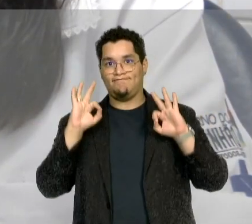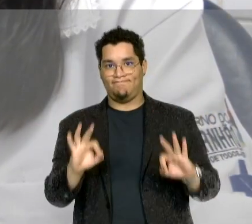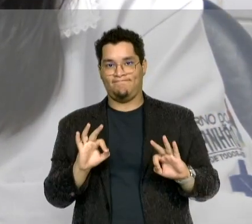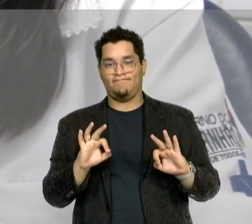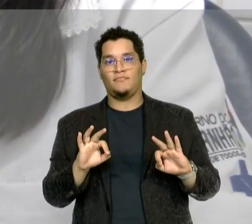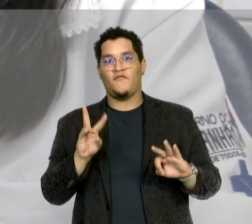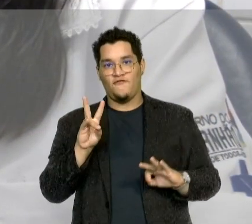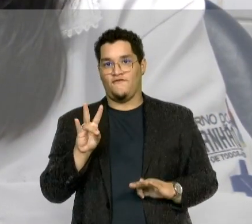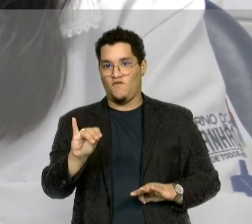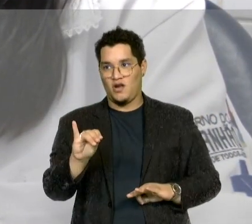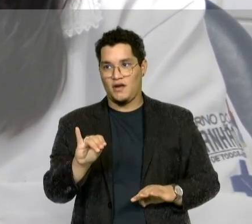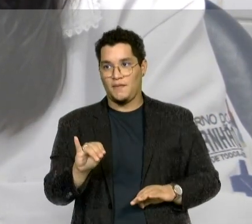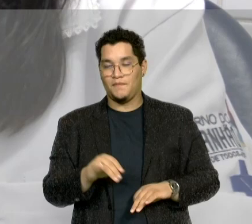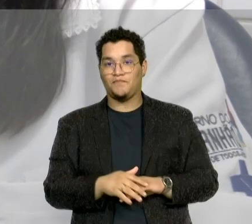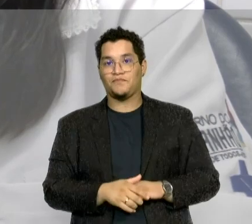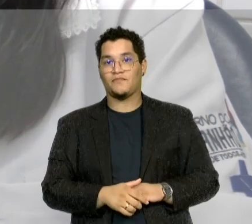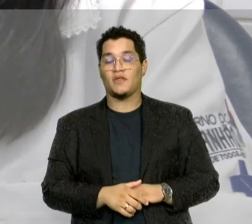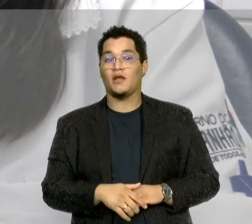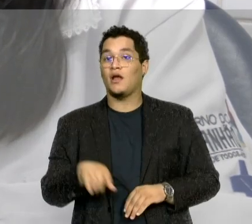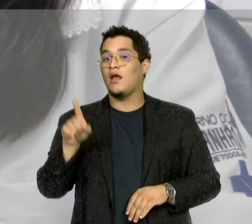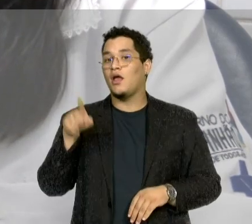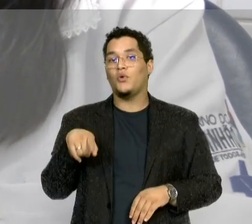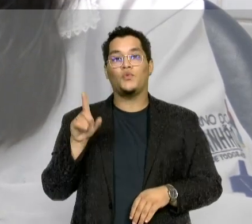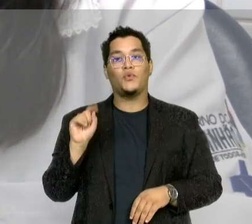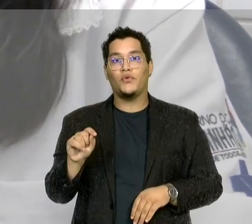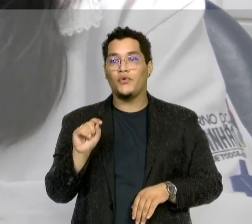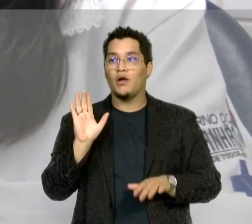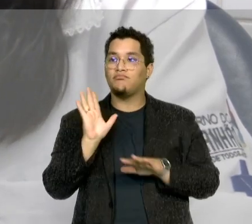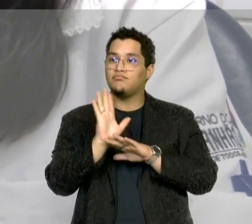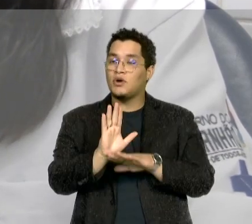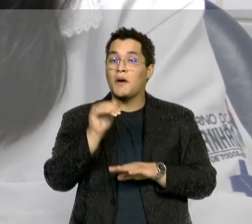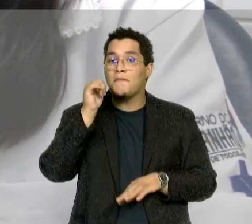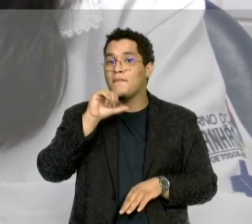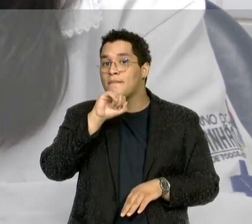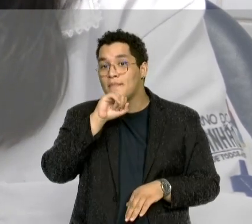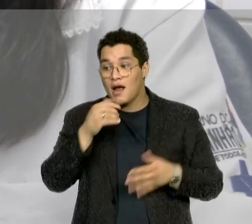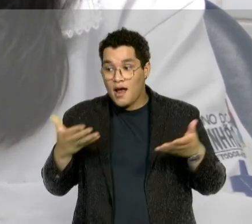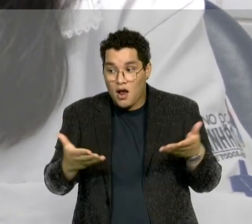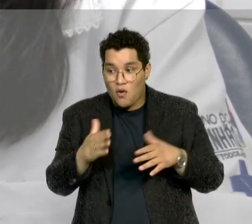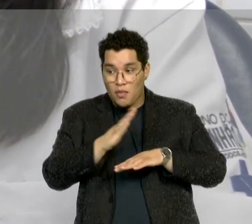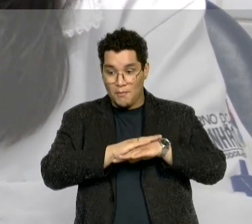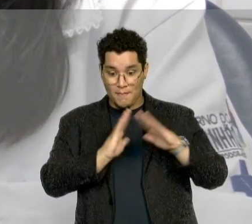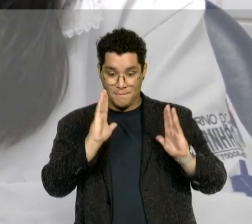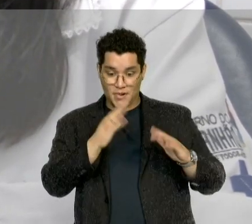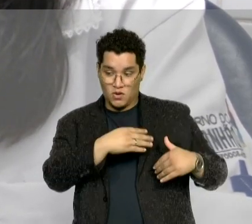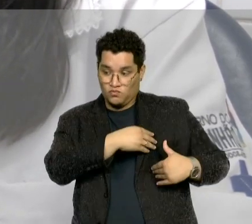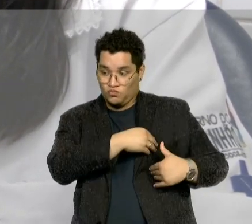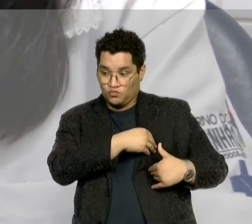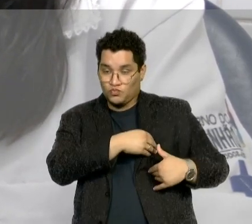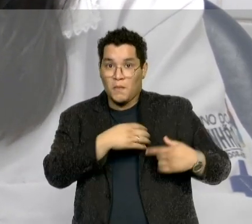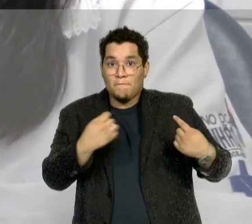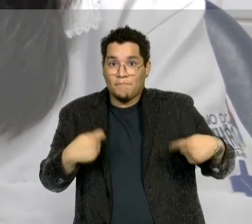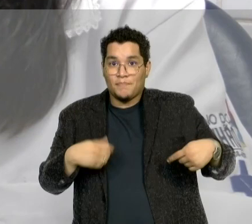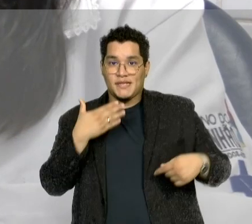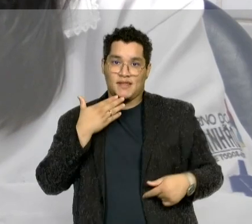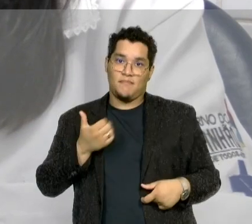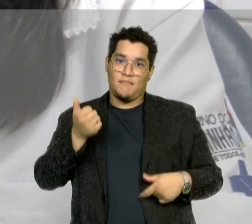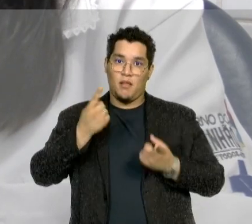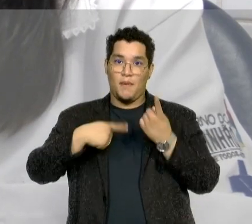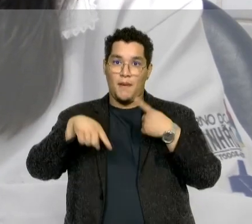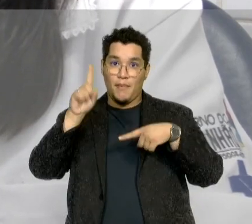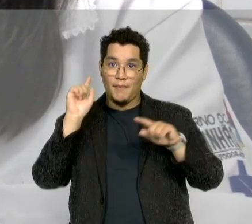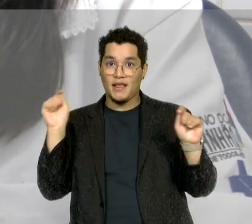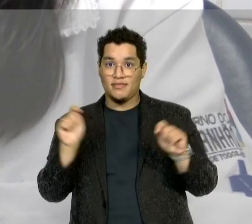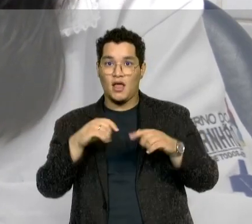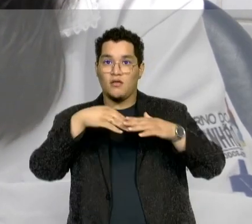para sensibilizar as mulheres que estão nessa fase de lactação para que faça doação de leite, né? Para que a gente aumente os estoques